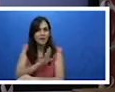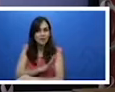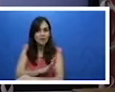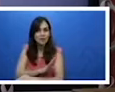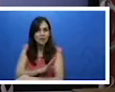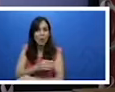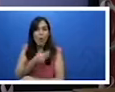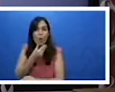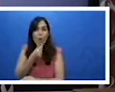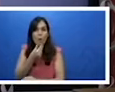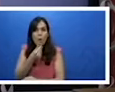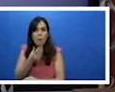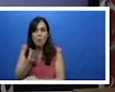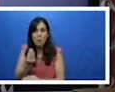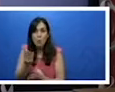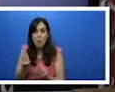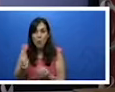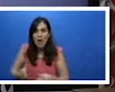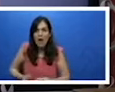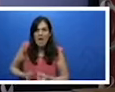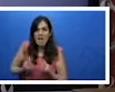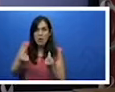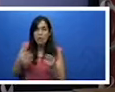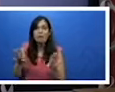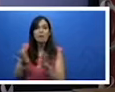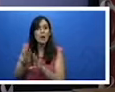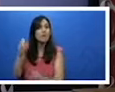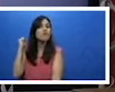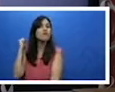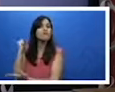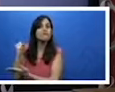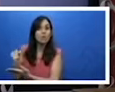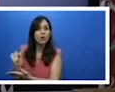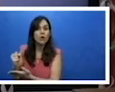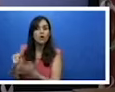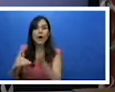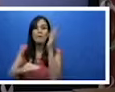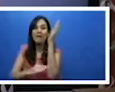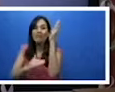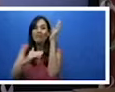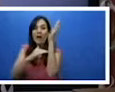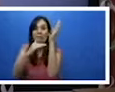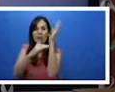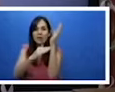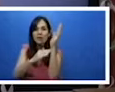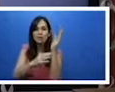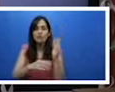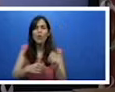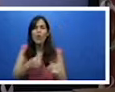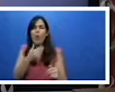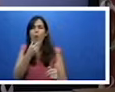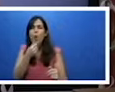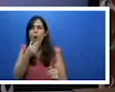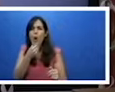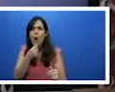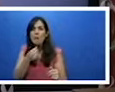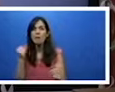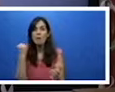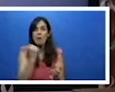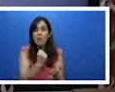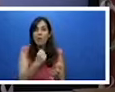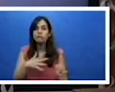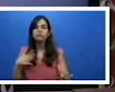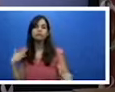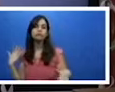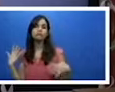milionário Norcross fora morto em seu apartamento durante um assalto, o assassino, passeando tranquilamente pela